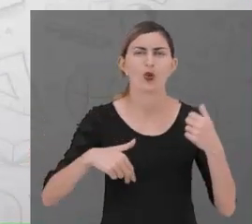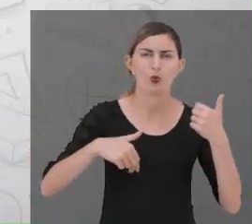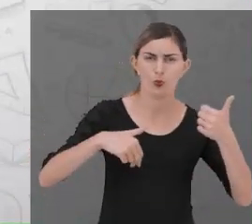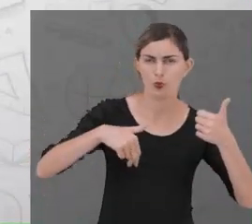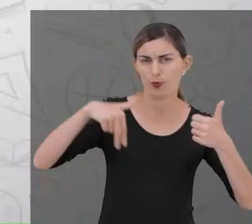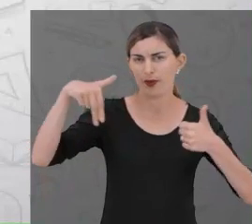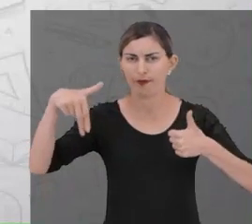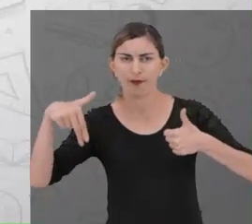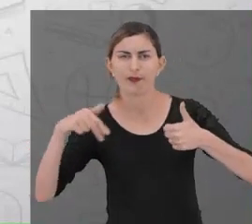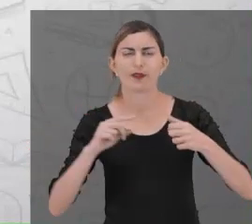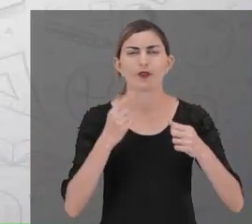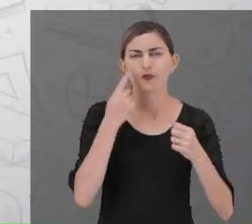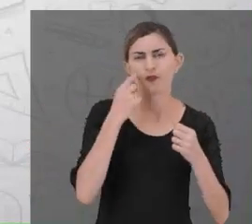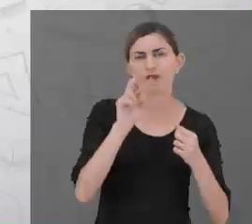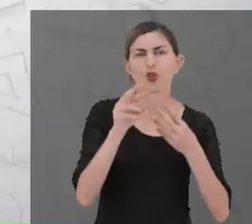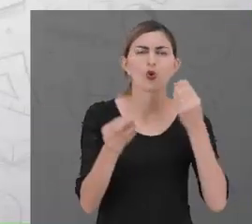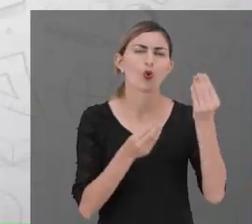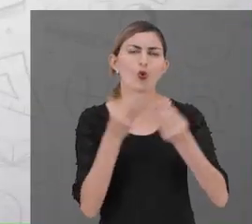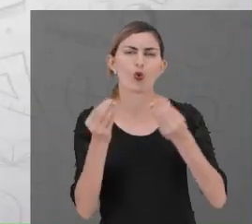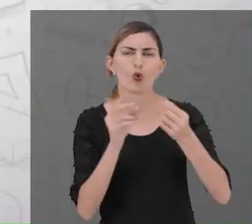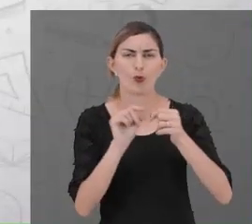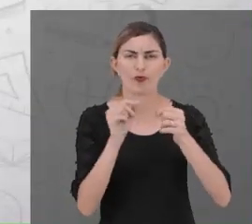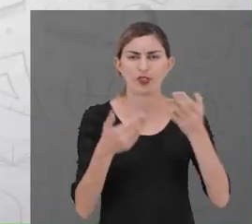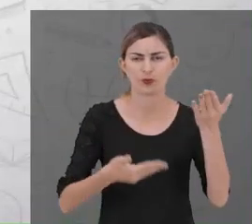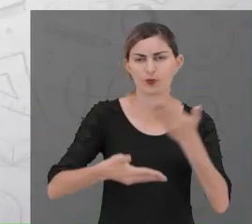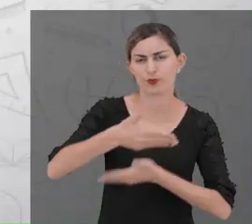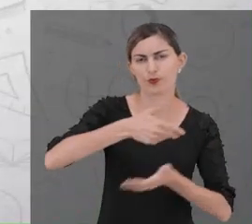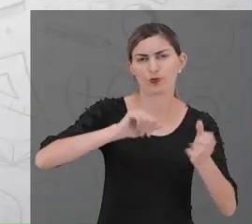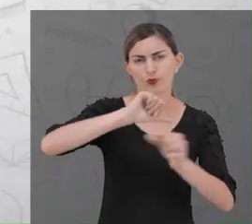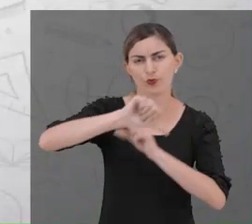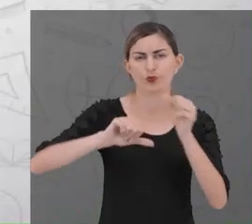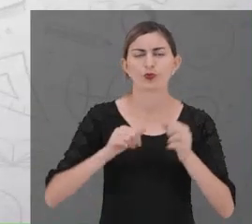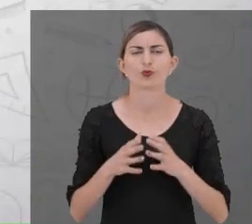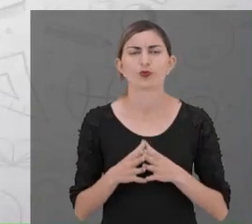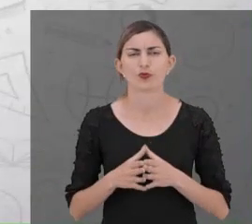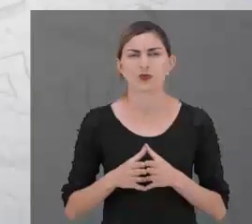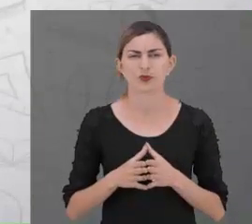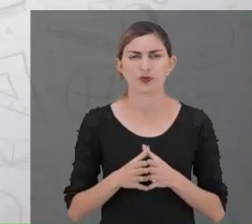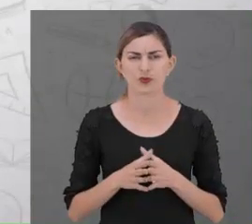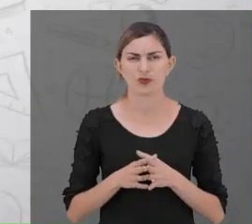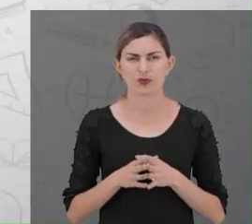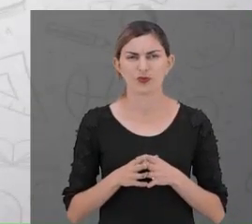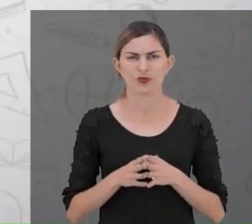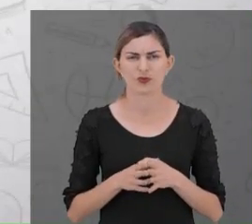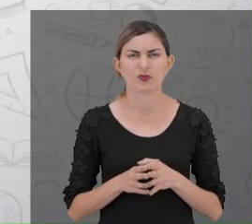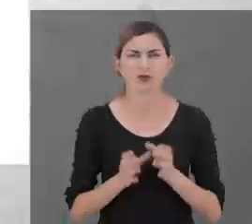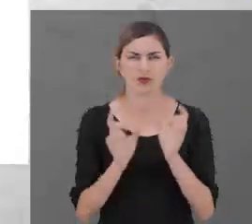de cardinalidade de 1 para N, e veremos como é que é feita essa transformação.